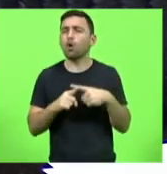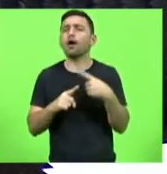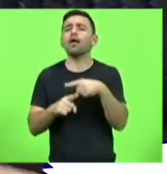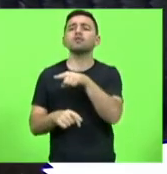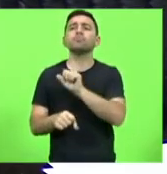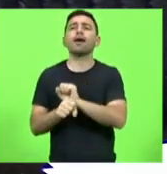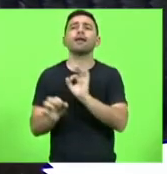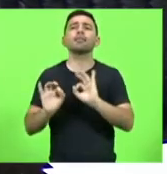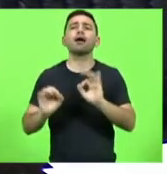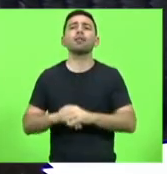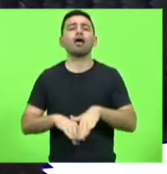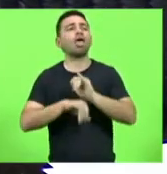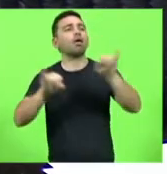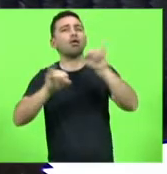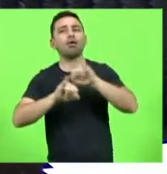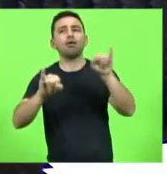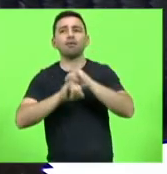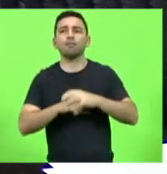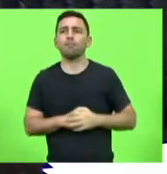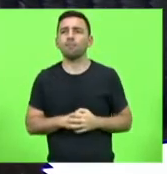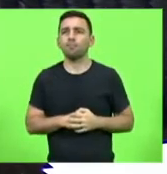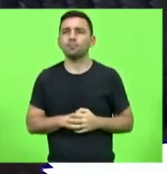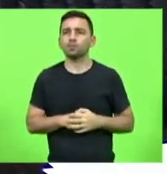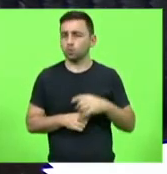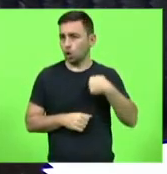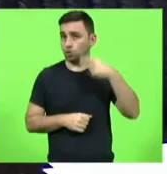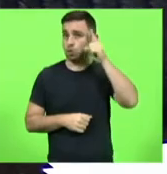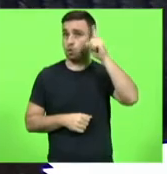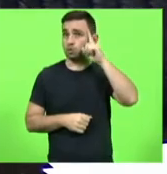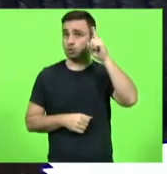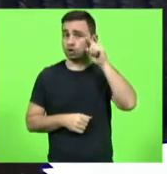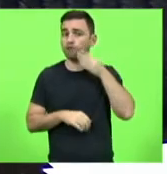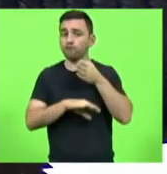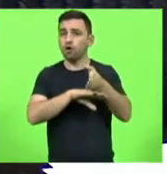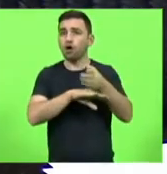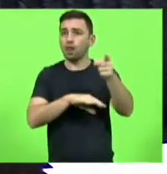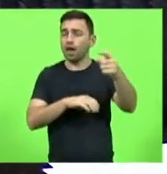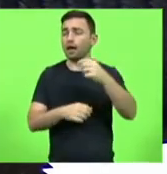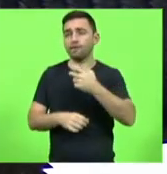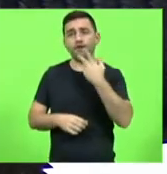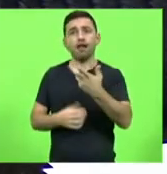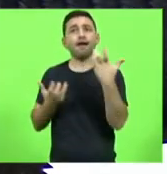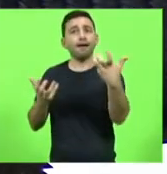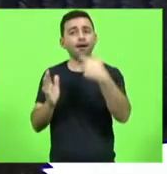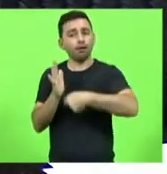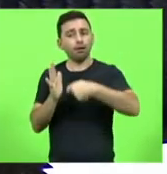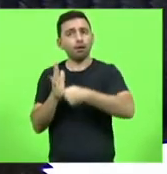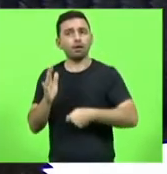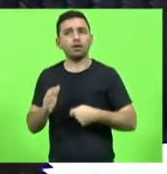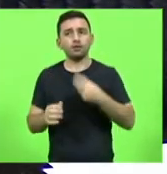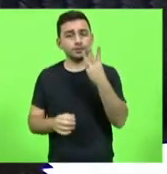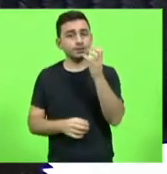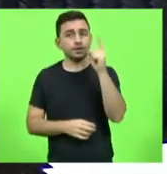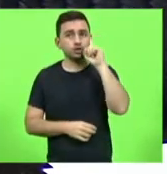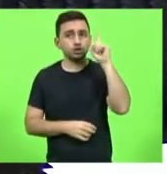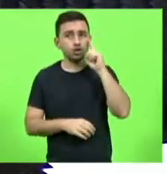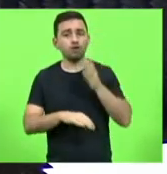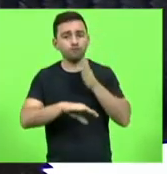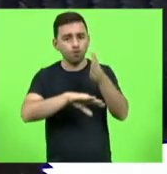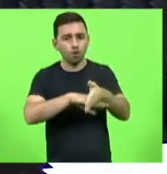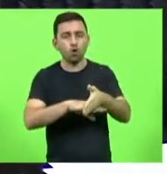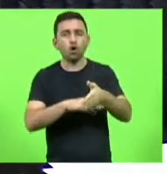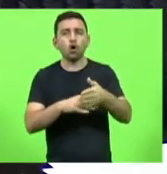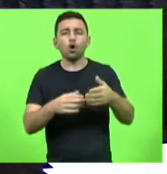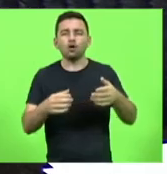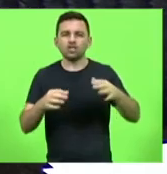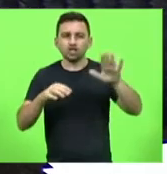fez expectativa? Todo dia eu estou lá na Barra do Camacho, eles estão cobrando, estão brigando. Daqui 30 dias eu vou lá na Barra e vou dizer, ó, eu vou levar um bolo, vou